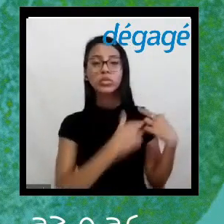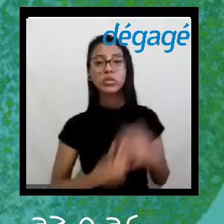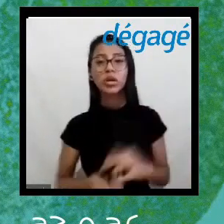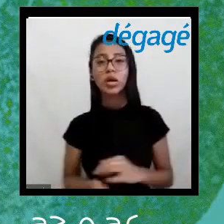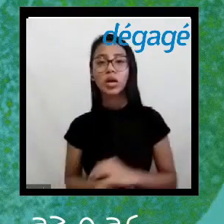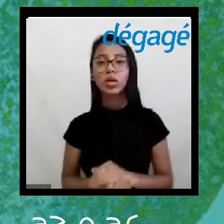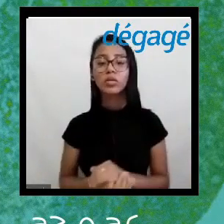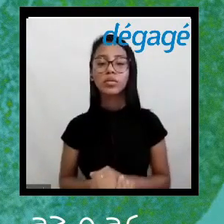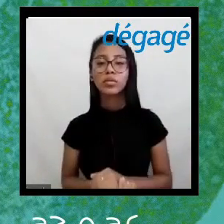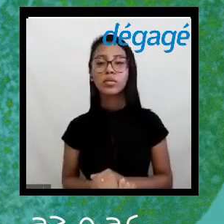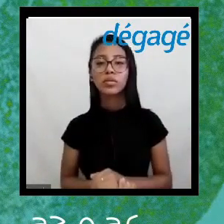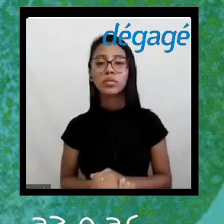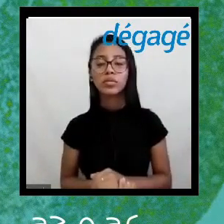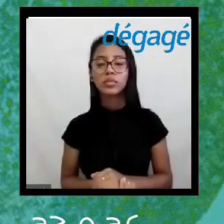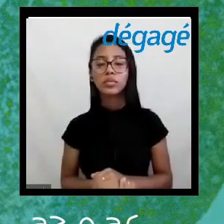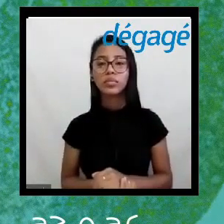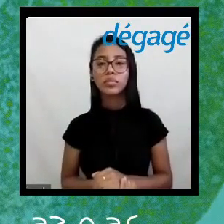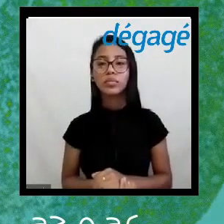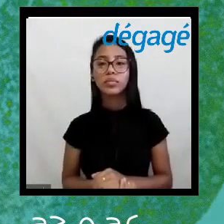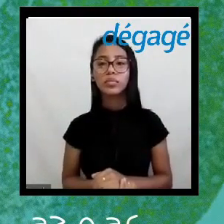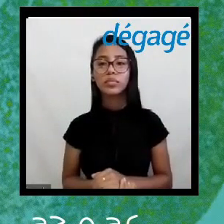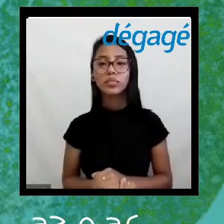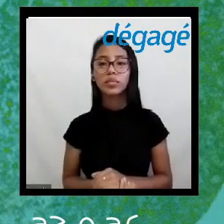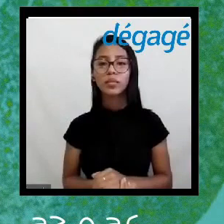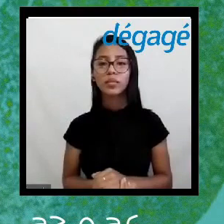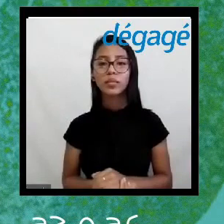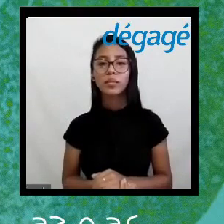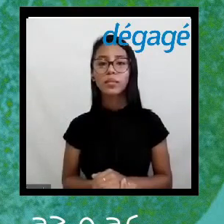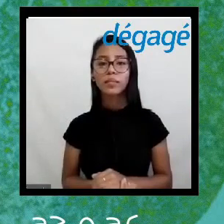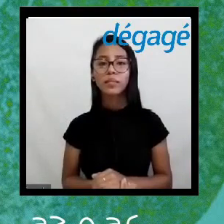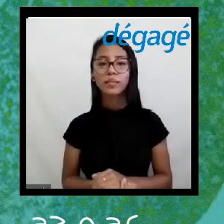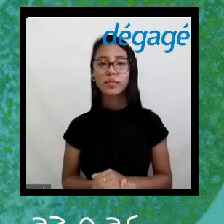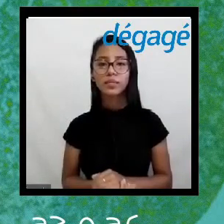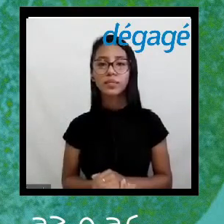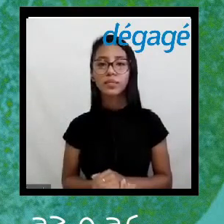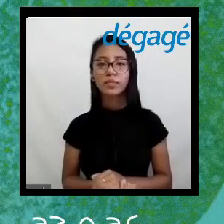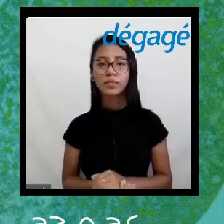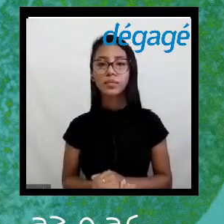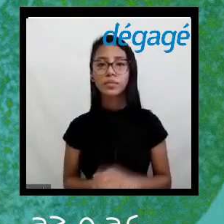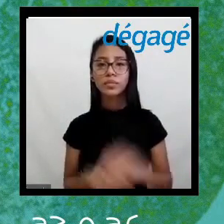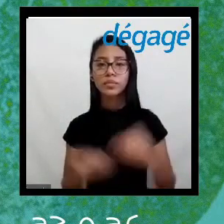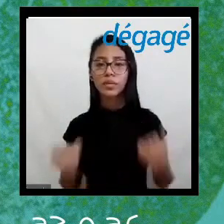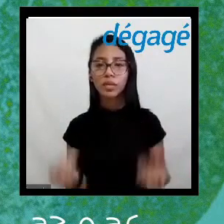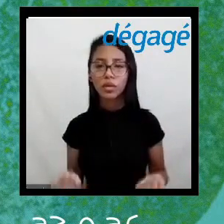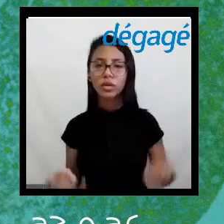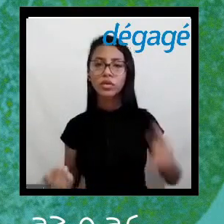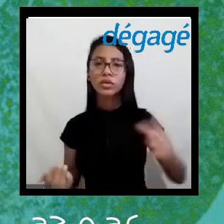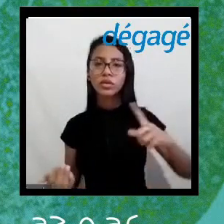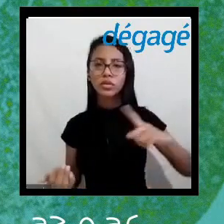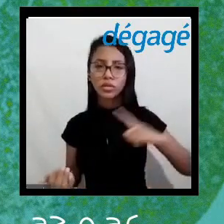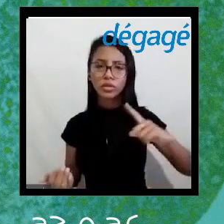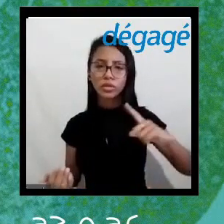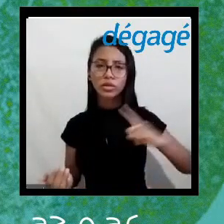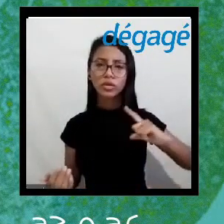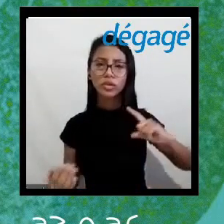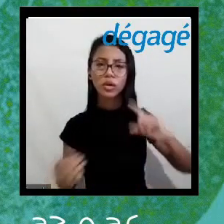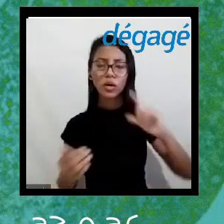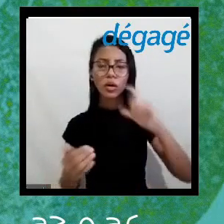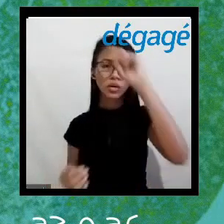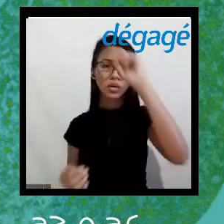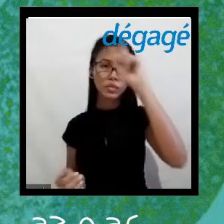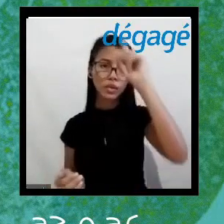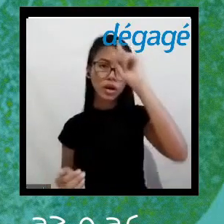da Elisivone Magalhães, a Clínica Lery da Cecília Prado, que fica ali na